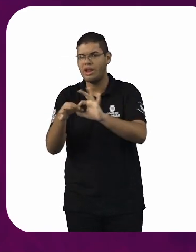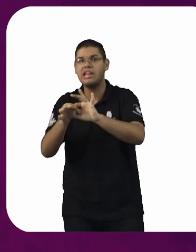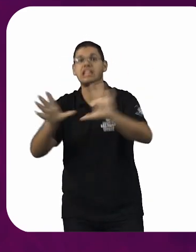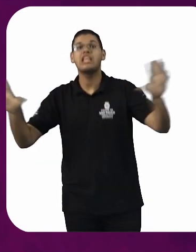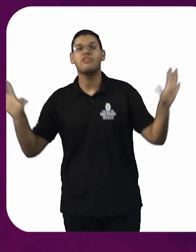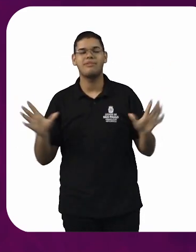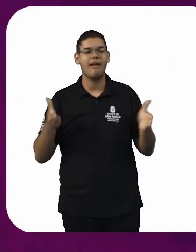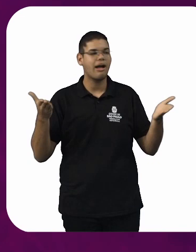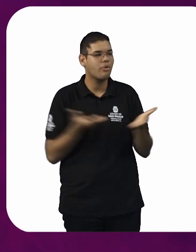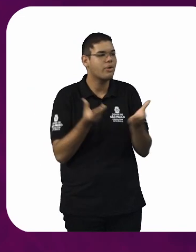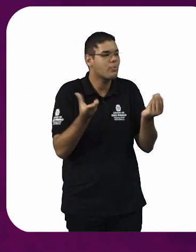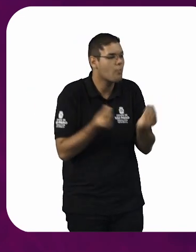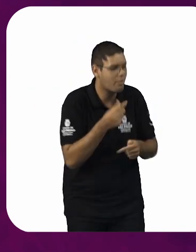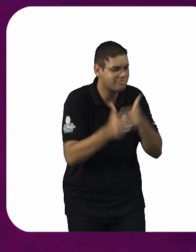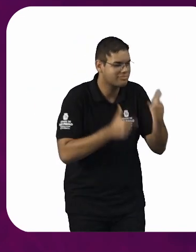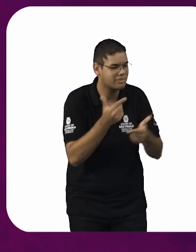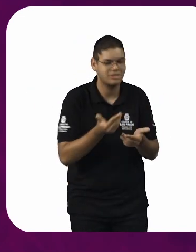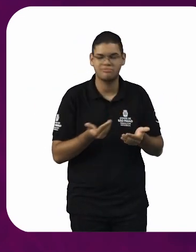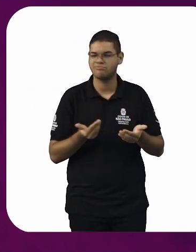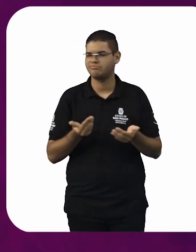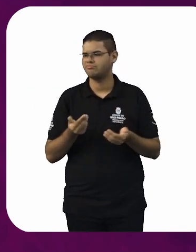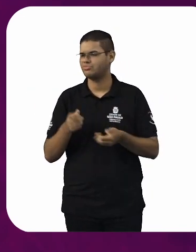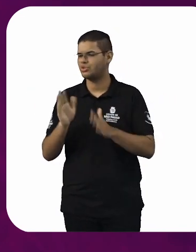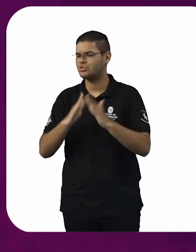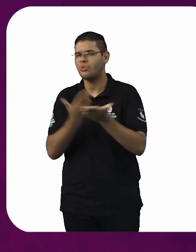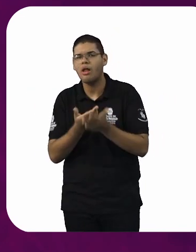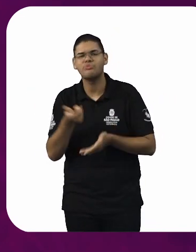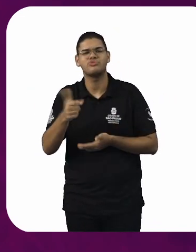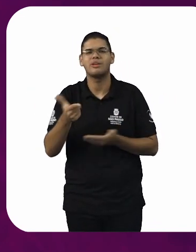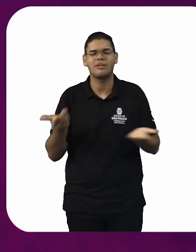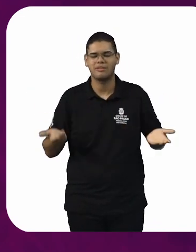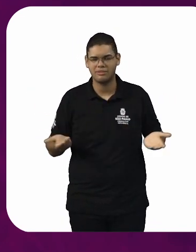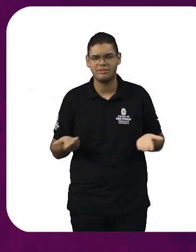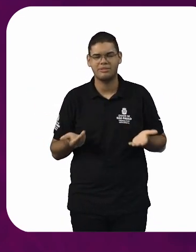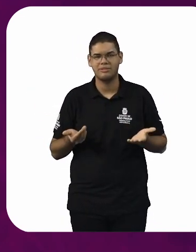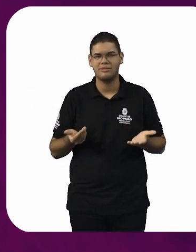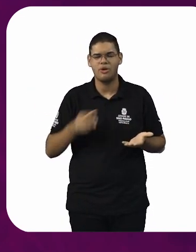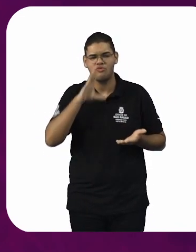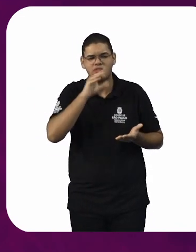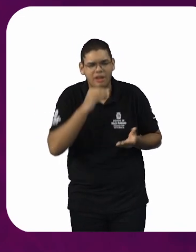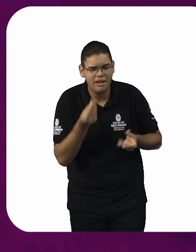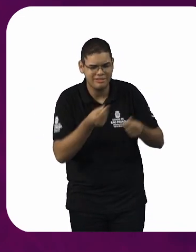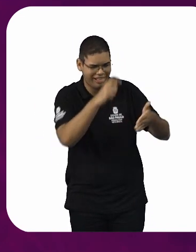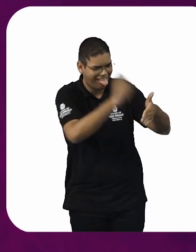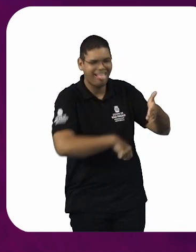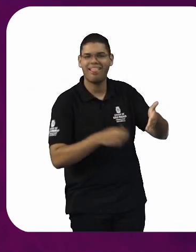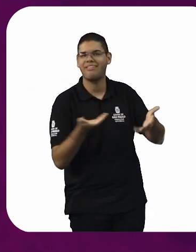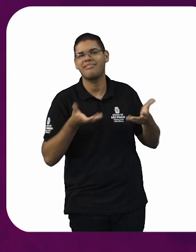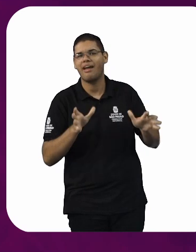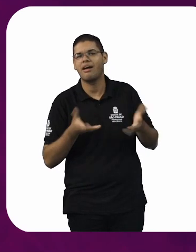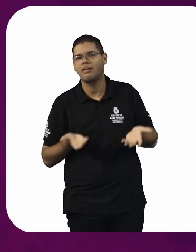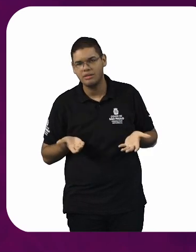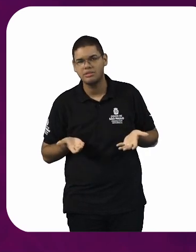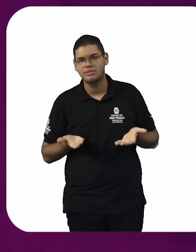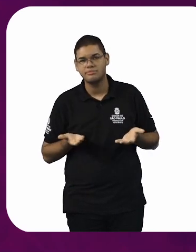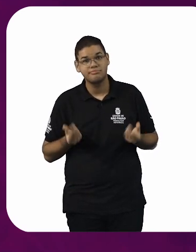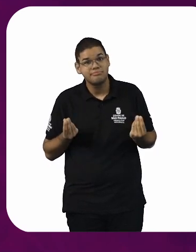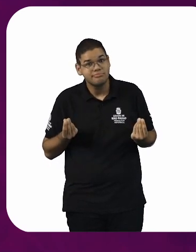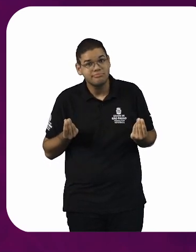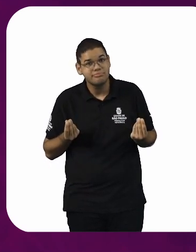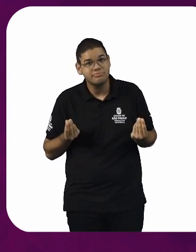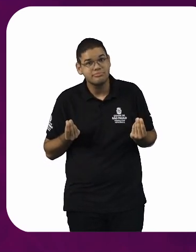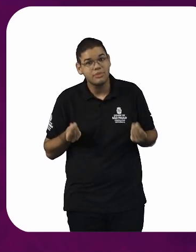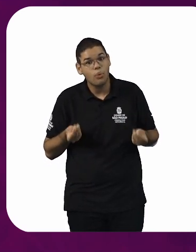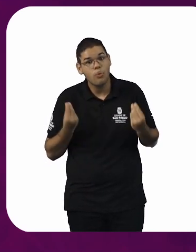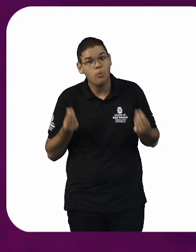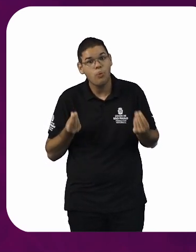faz esses 350 anos de escravização, né, como que a gente repara, como que a gente... Esses descendentes todos de